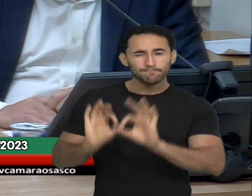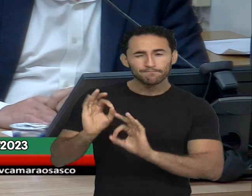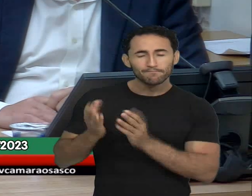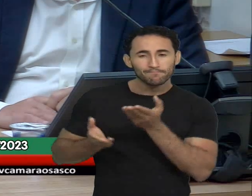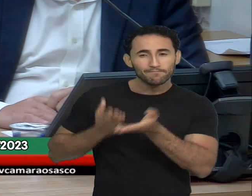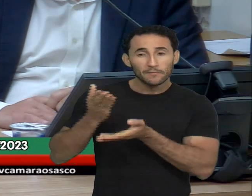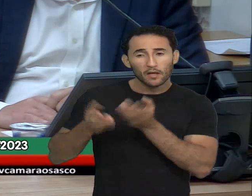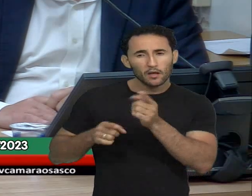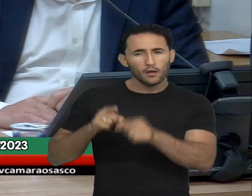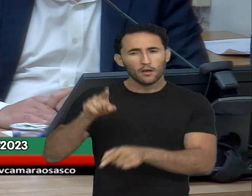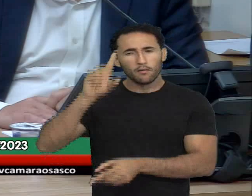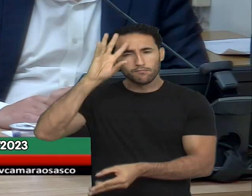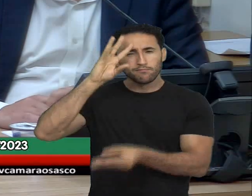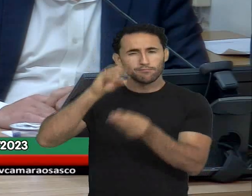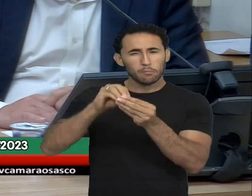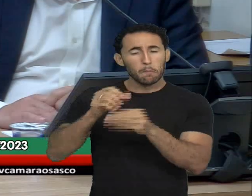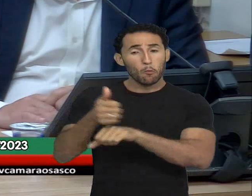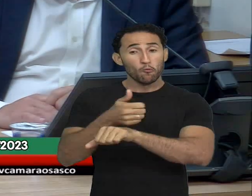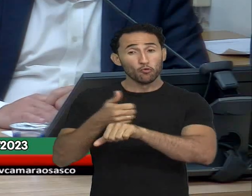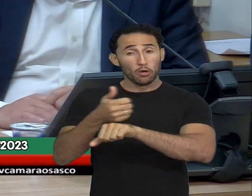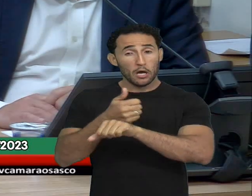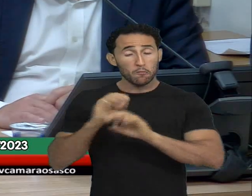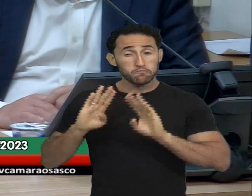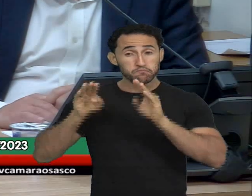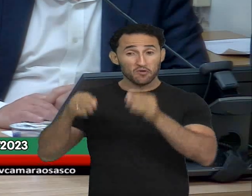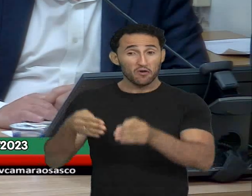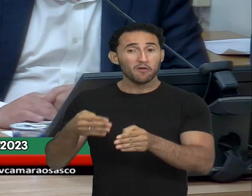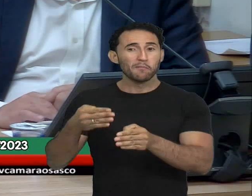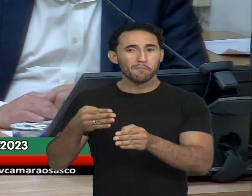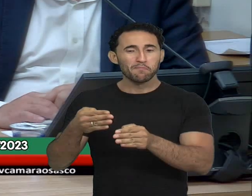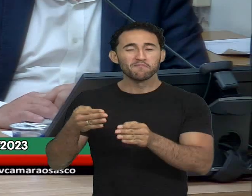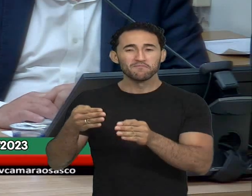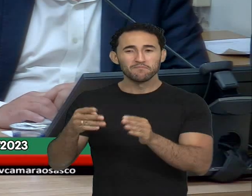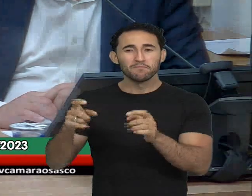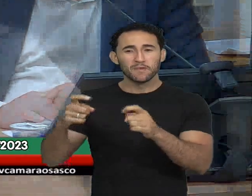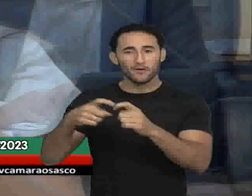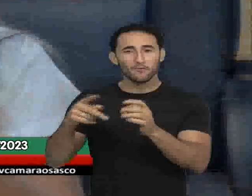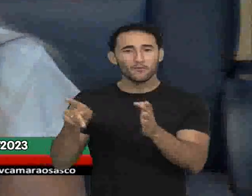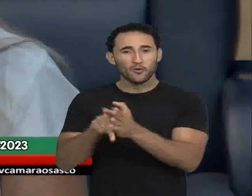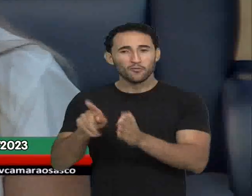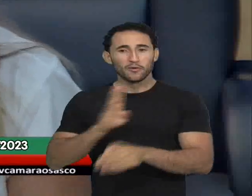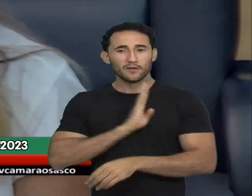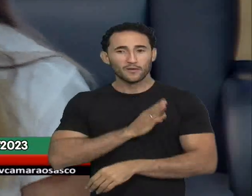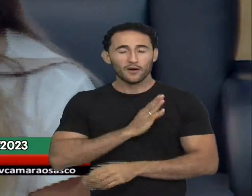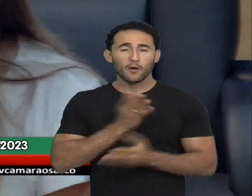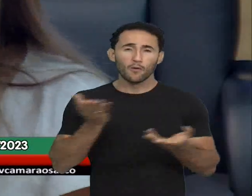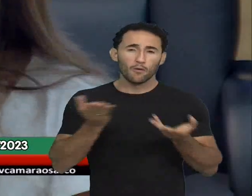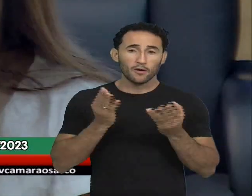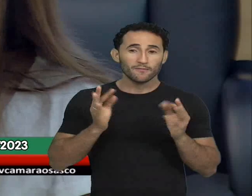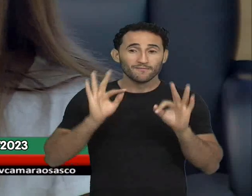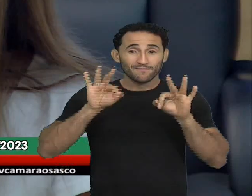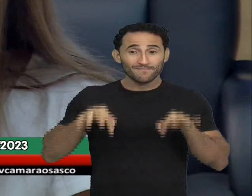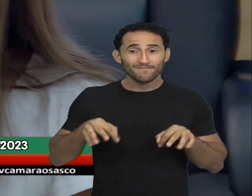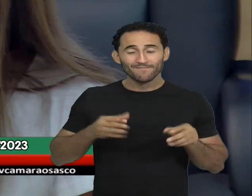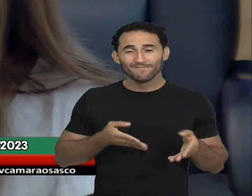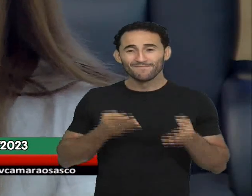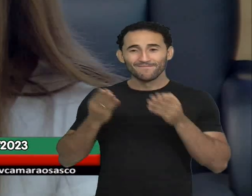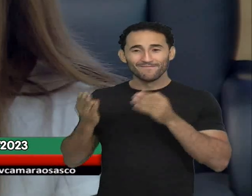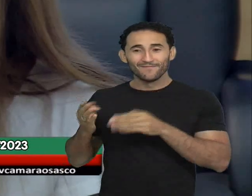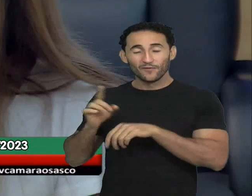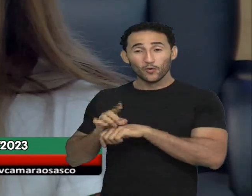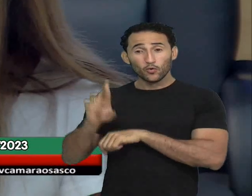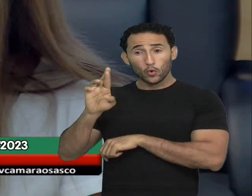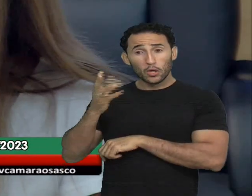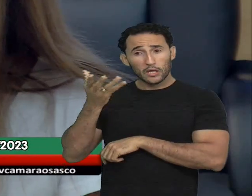ele entende do assunto, entende do coração. Então, eu gostaria de passar para o finalmente, né? Se o doutor